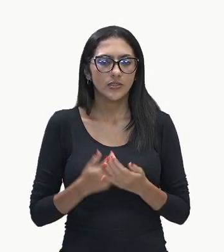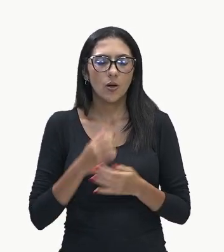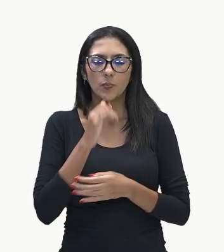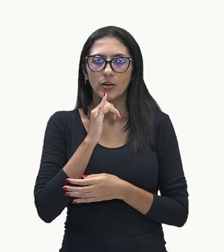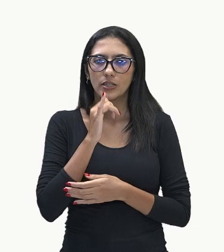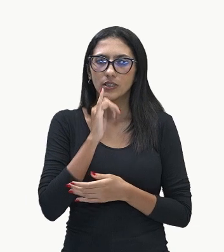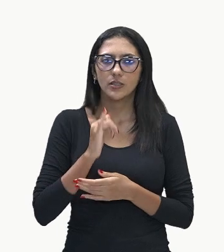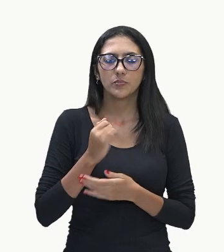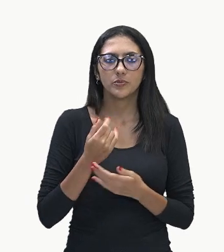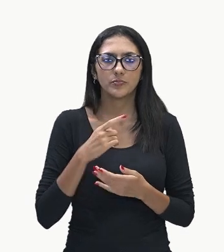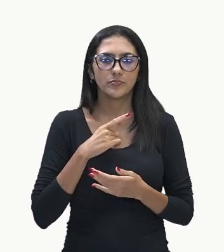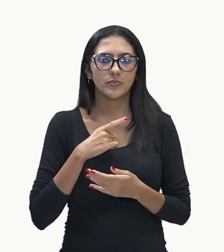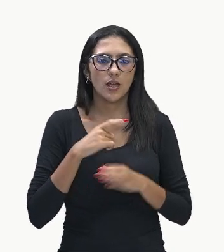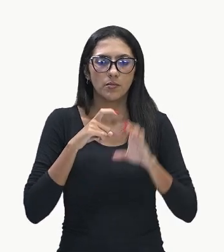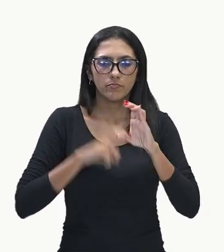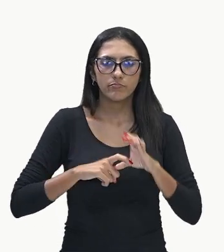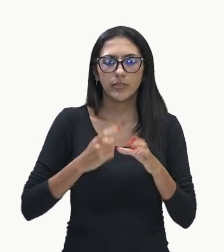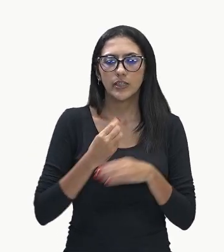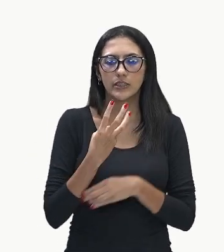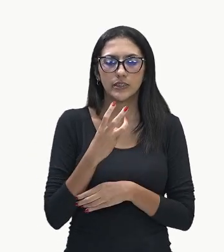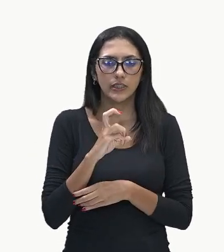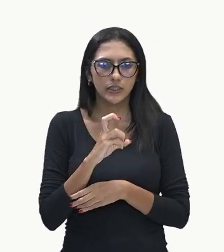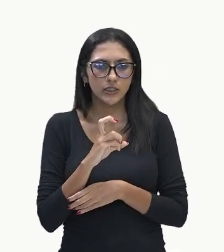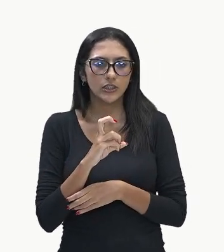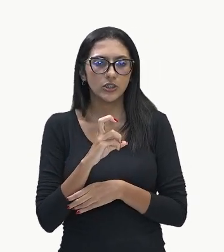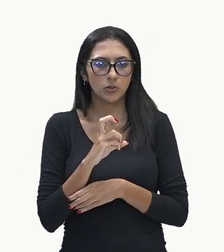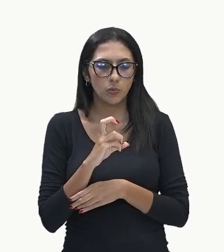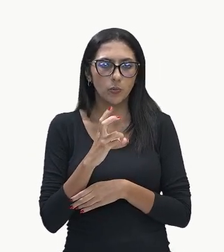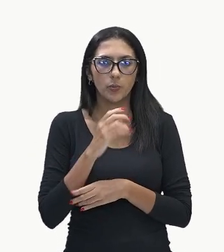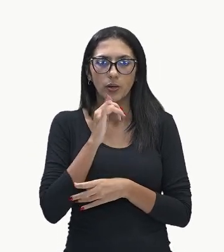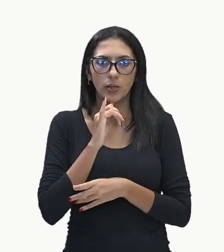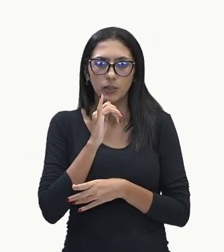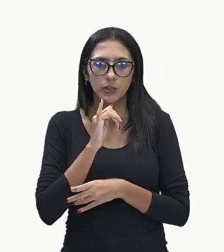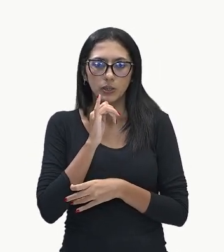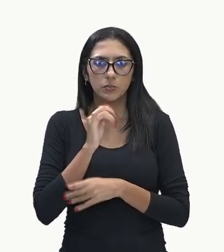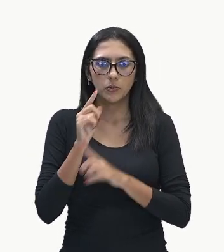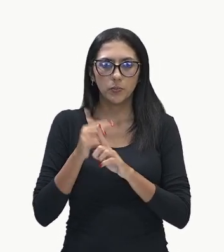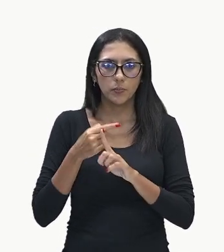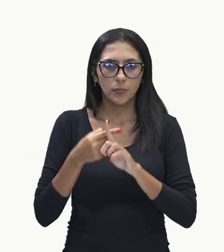R$35 e pagou só 7. Você ainda deve. Você deve quanto?